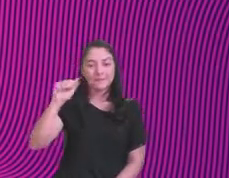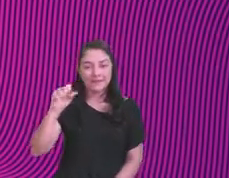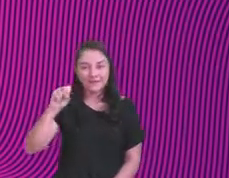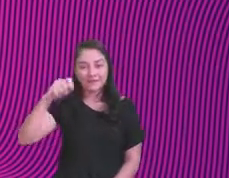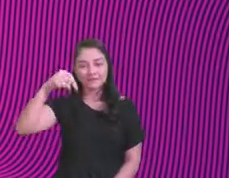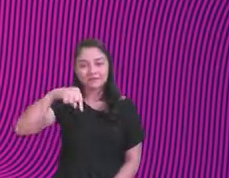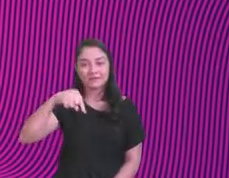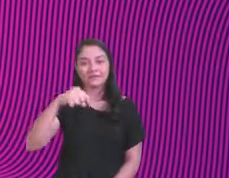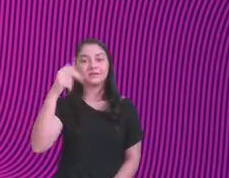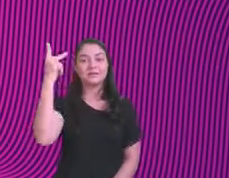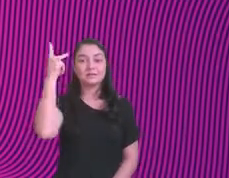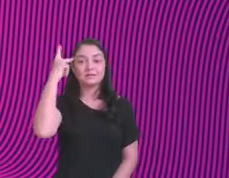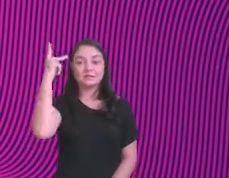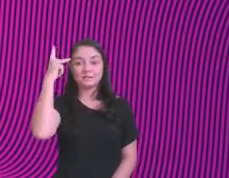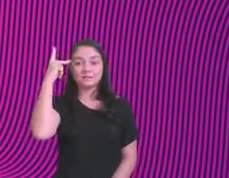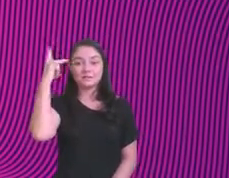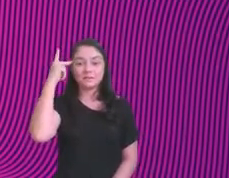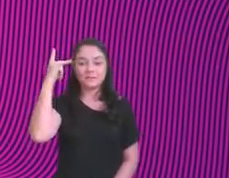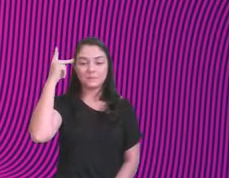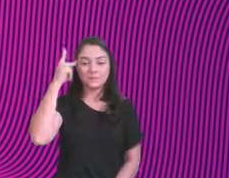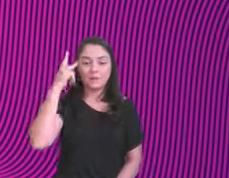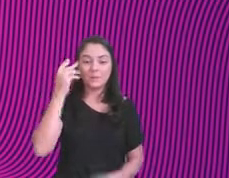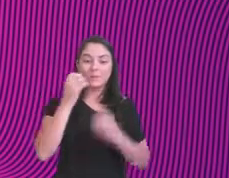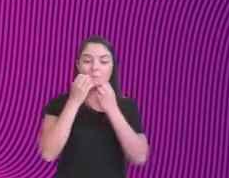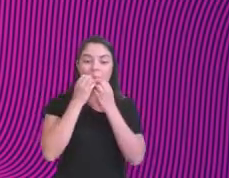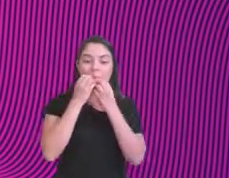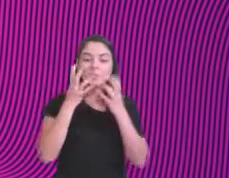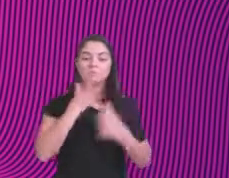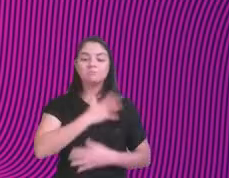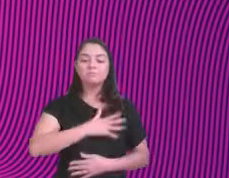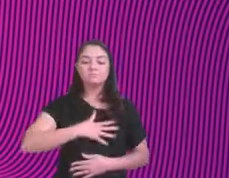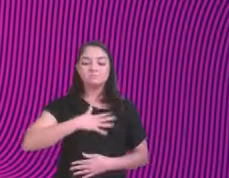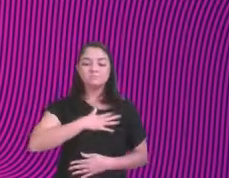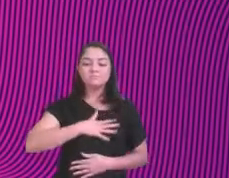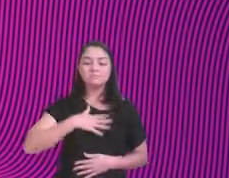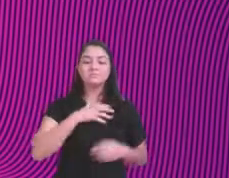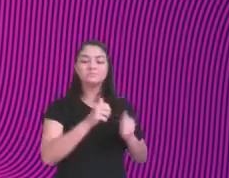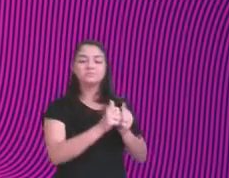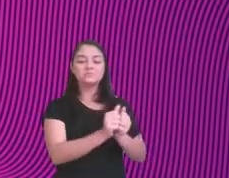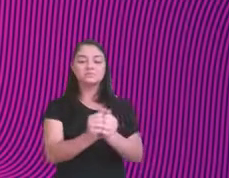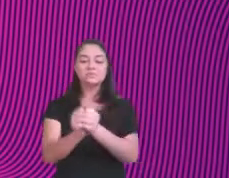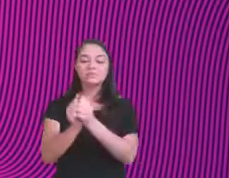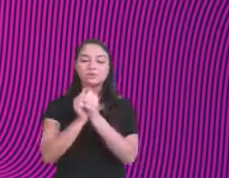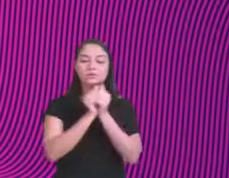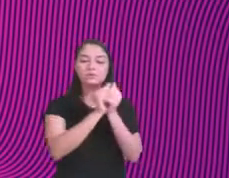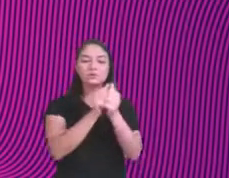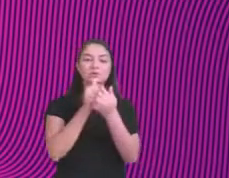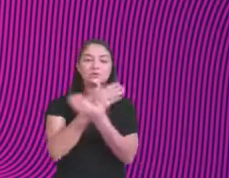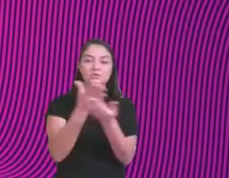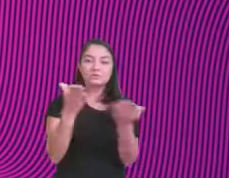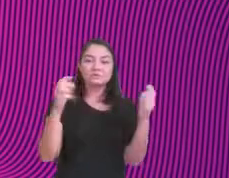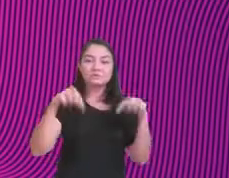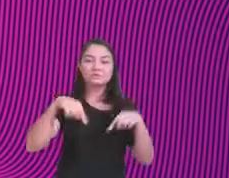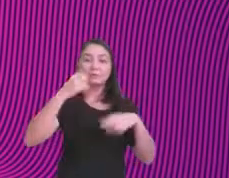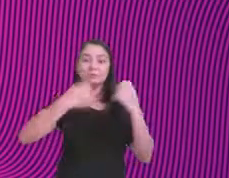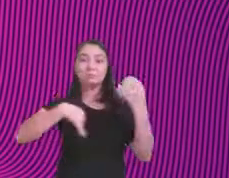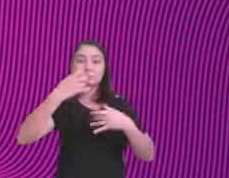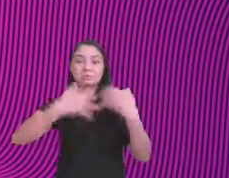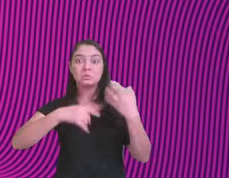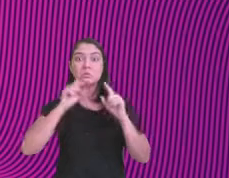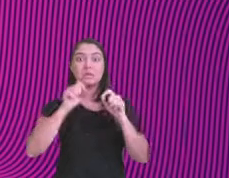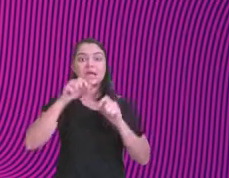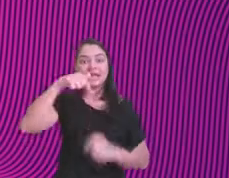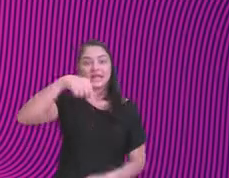estar aqui pela manhã com vocês, nessa manhã de sábado, para discutir aí um tema um pouco controverso, que é a quimioterapia